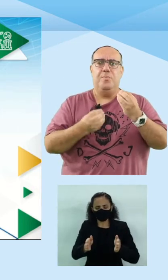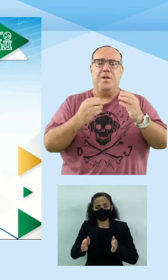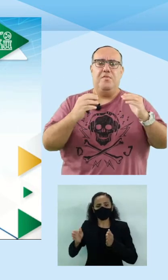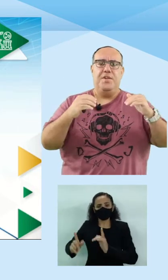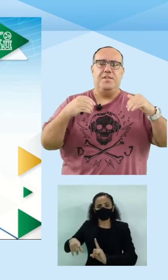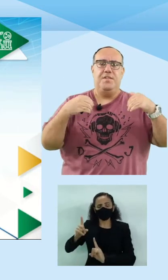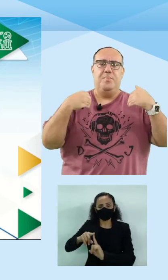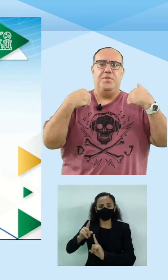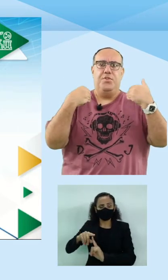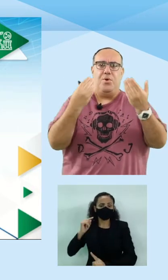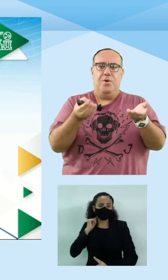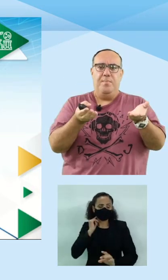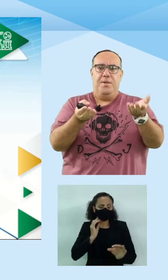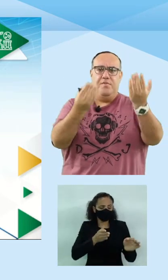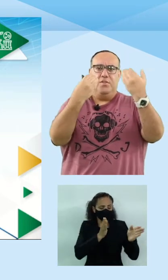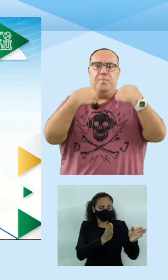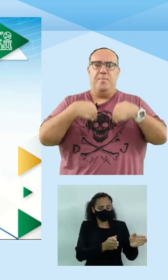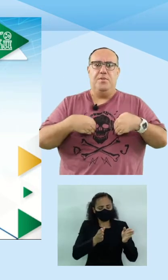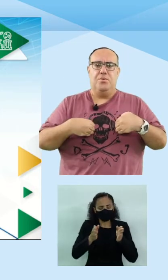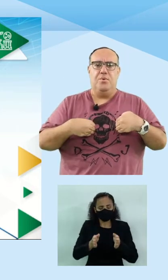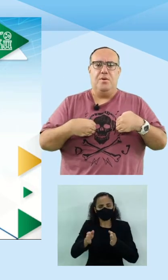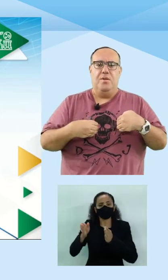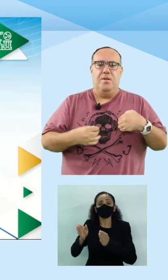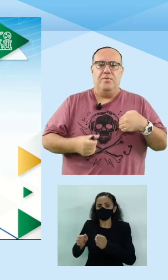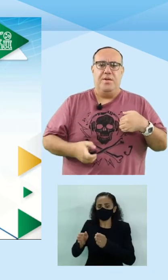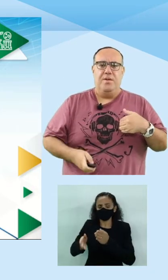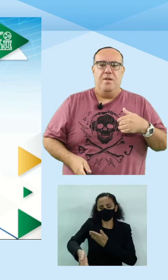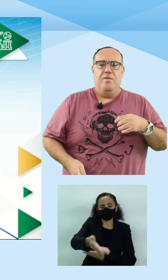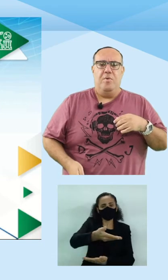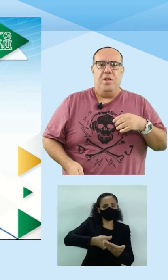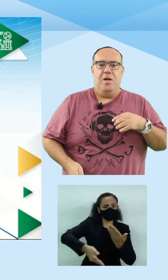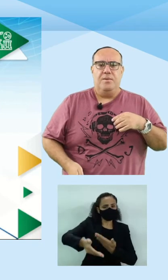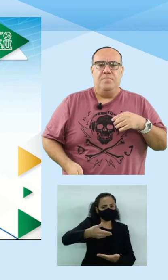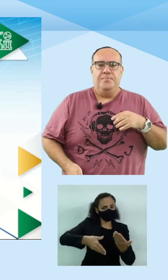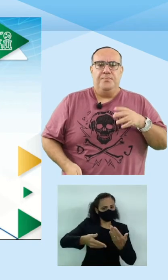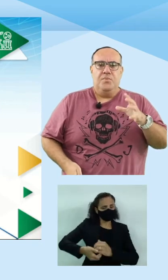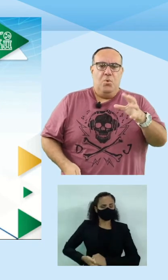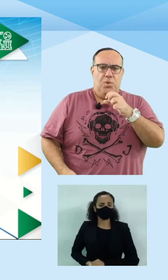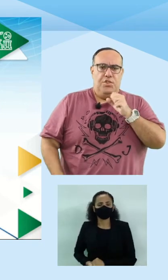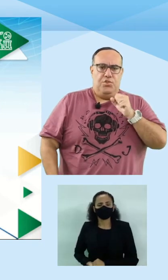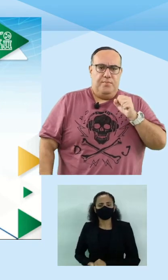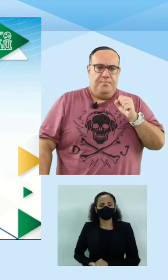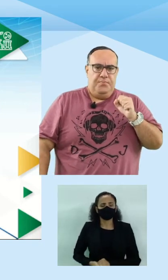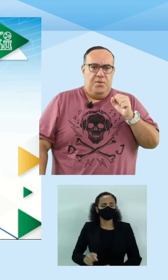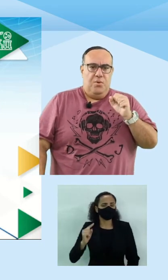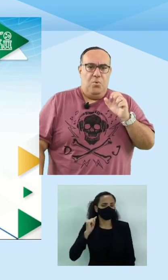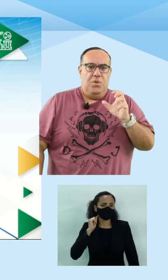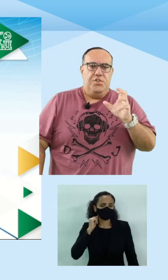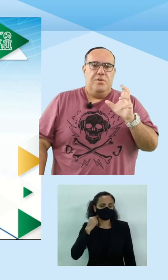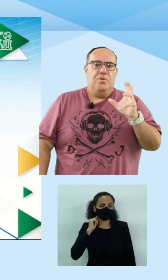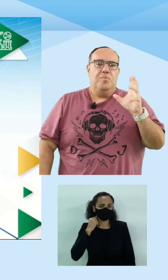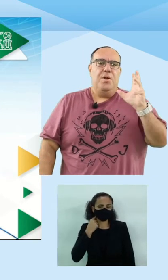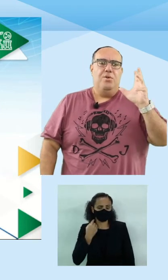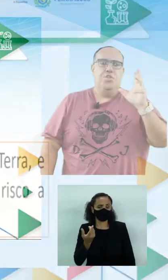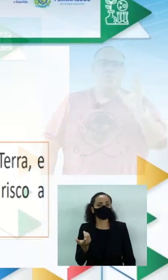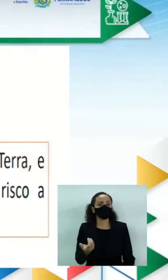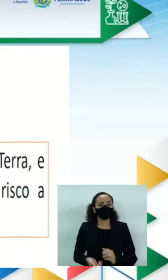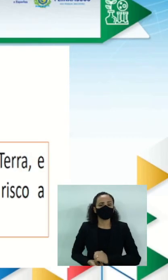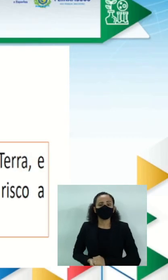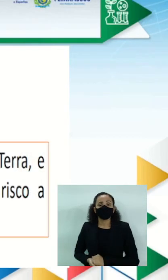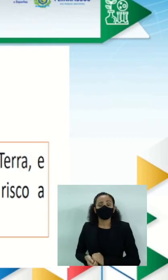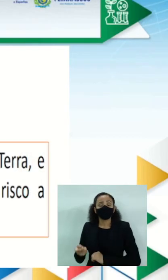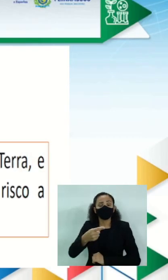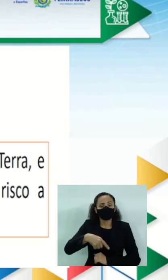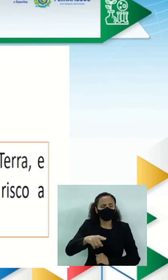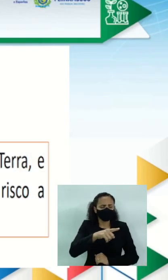corretos para haver esse tipo de troca e benefício para a pessoa, né? Vamos lá. O lixo. O lixo é uma das maiores fontes